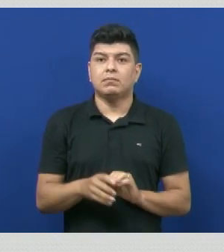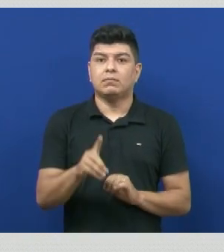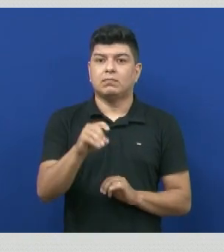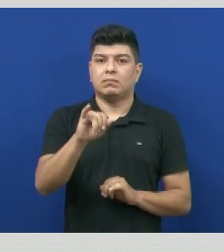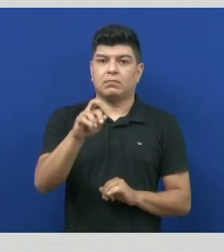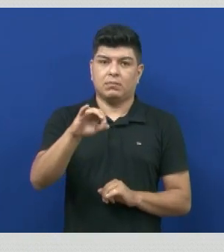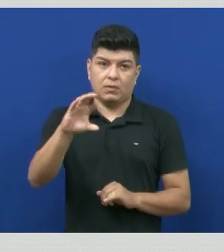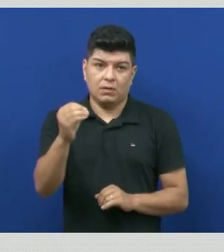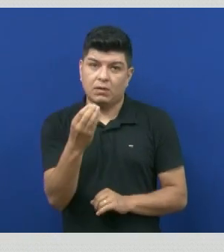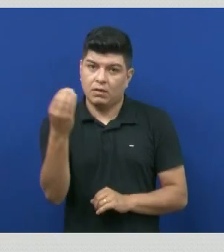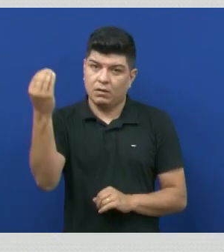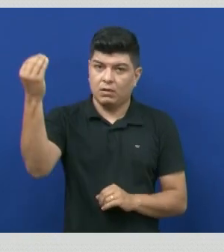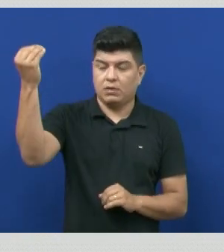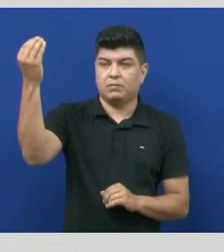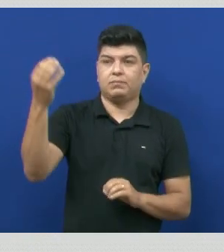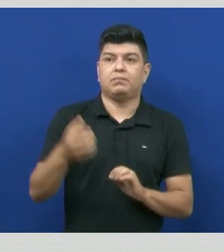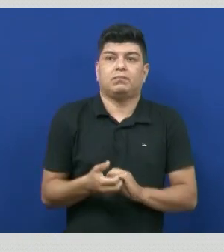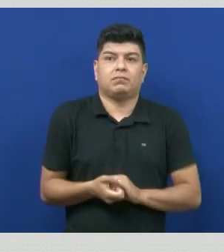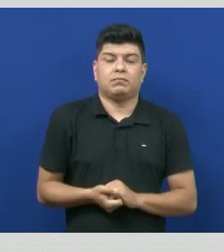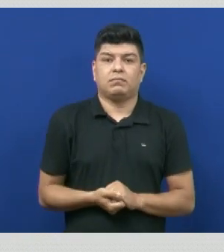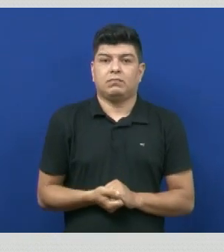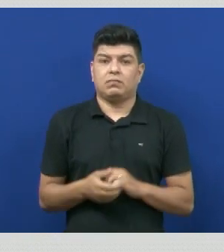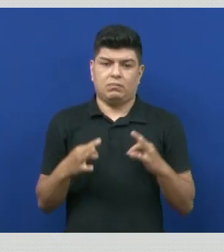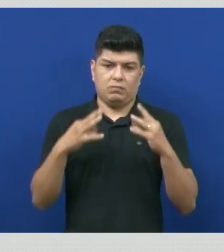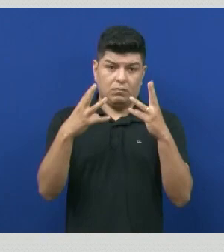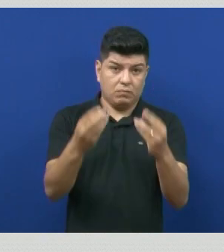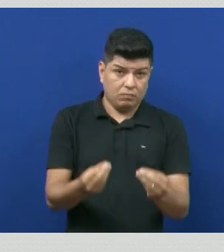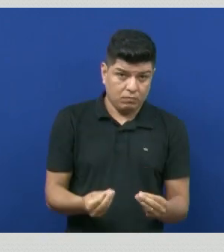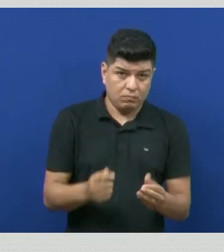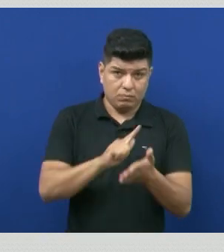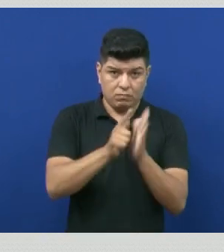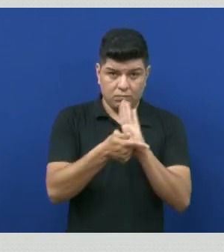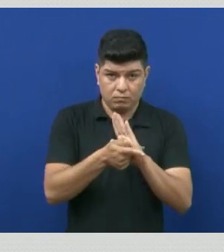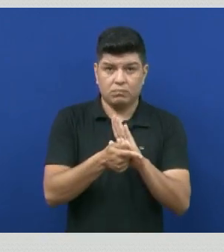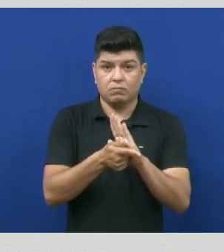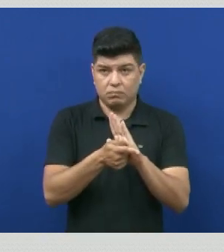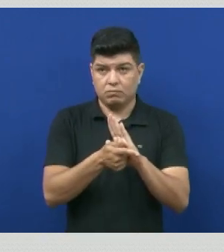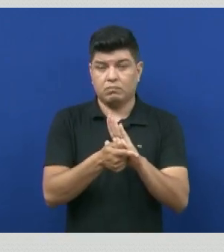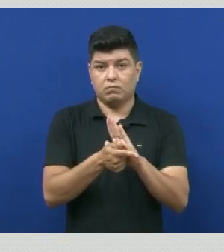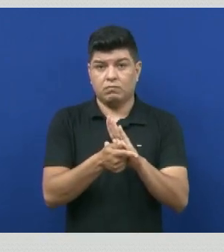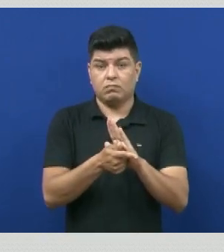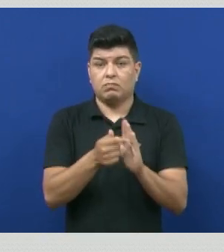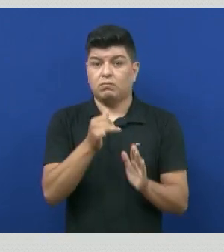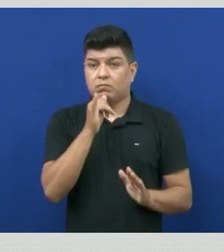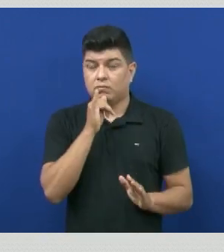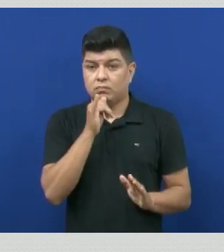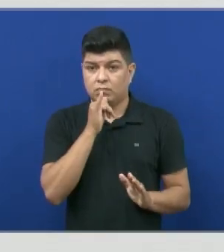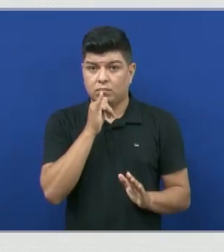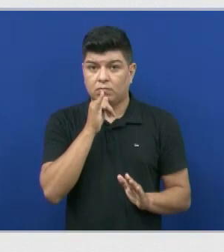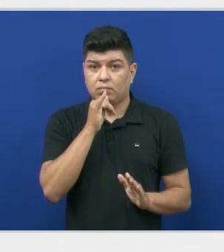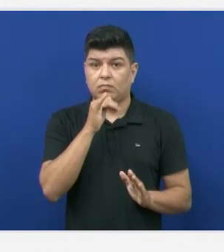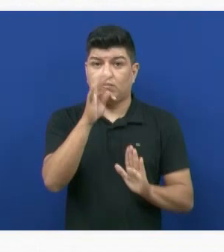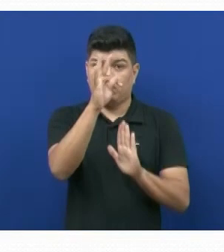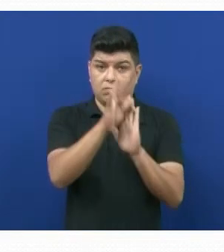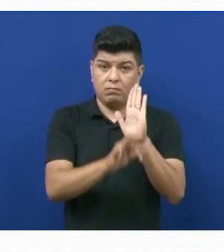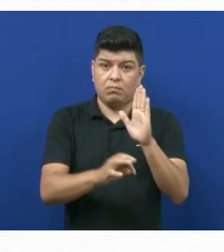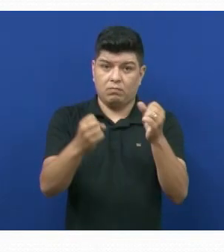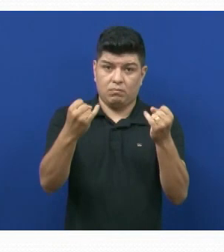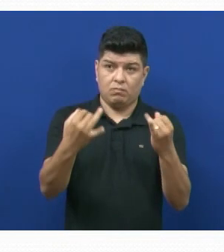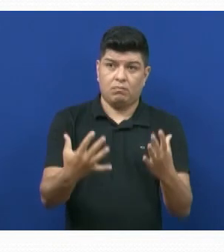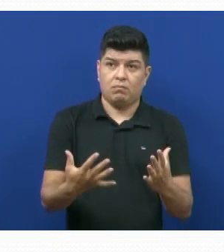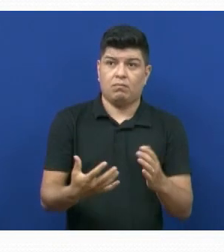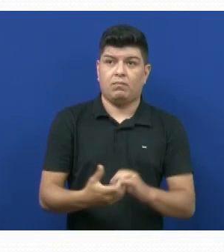diário de viagem ou diário de bordo. Todos esses gêneros são gêneros do tipo textual